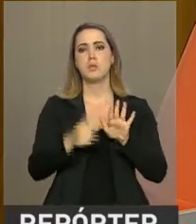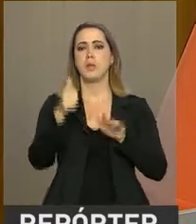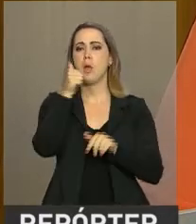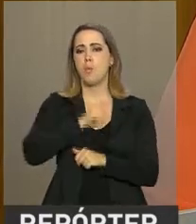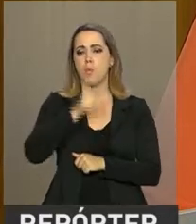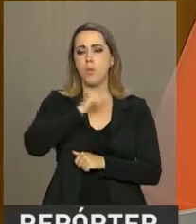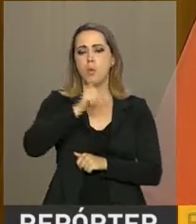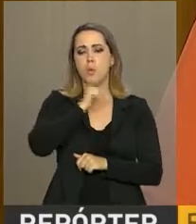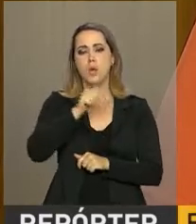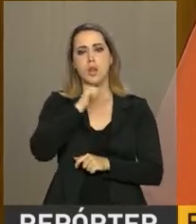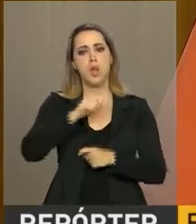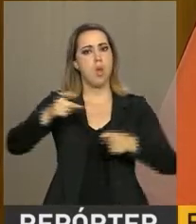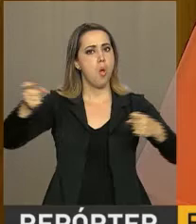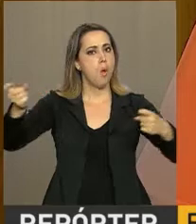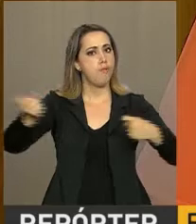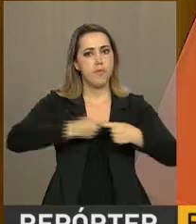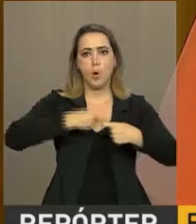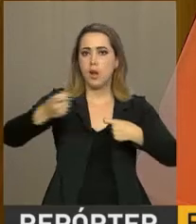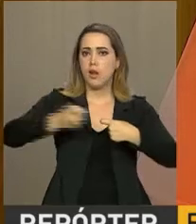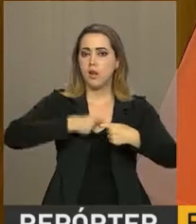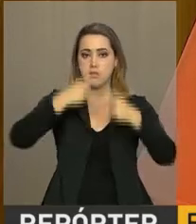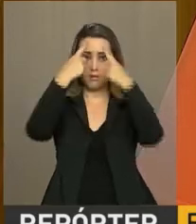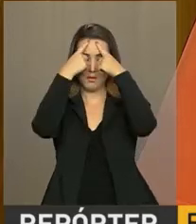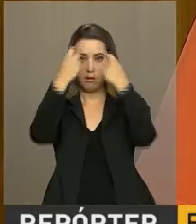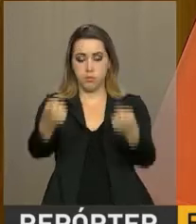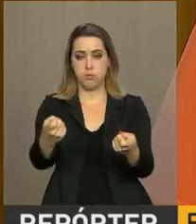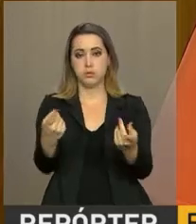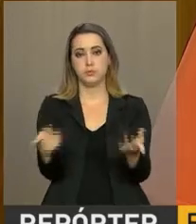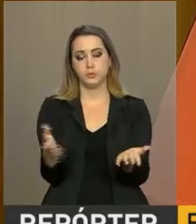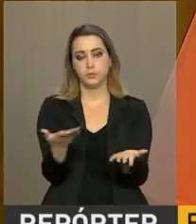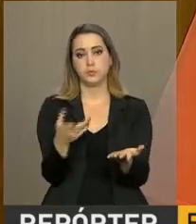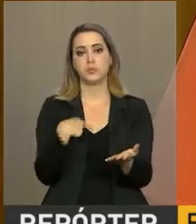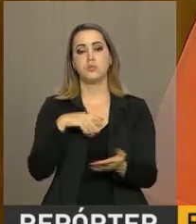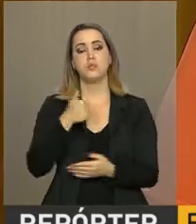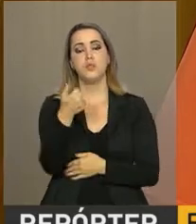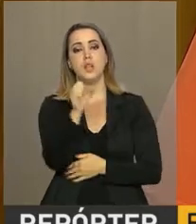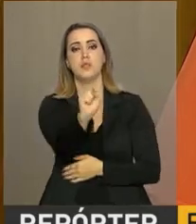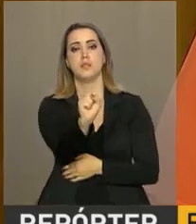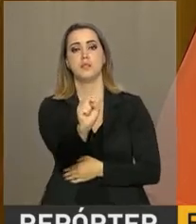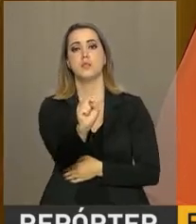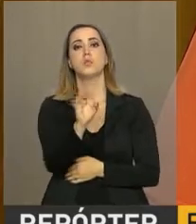números do 180, mais de 500 mil ligações só no primeiro semestre deste ano.